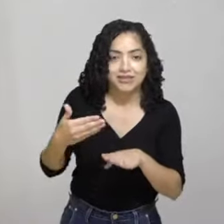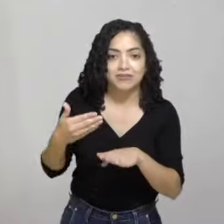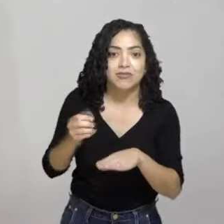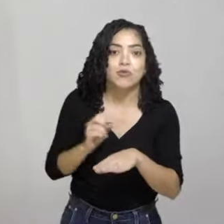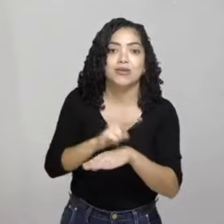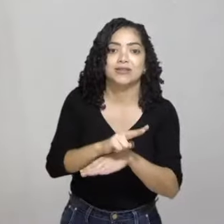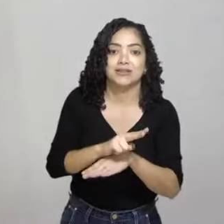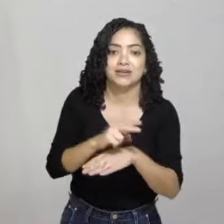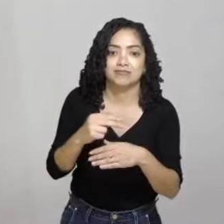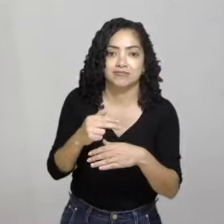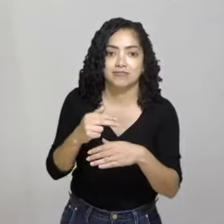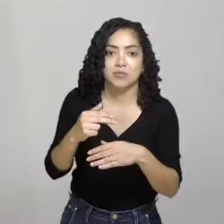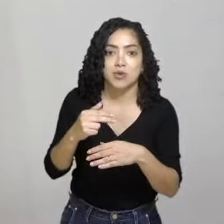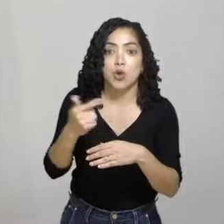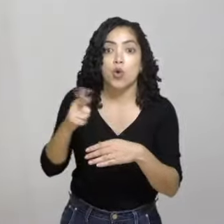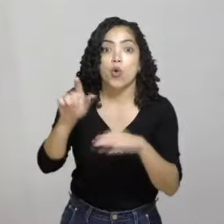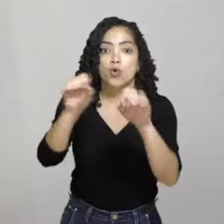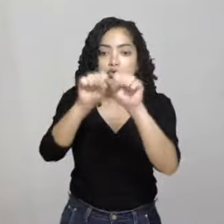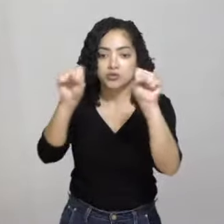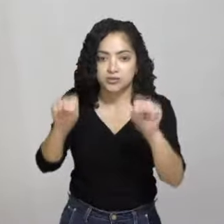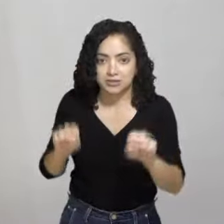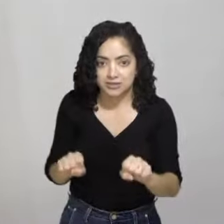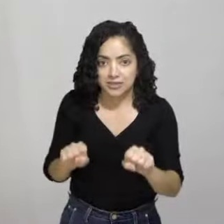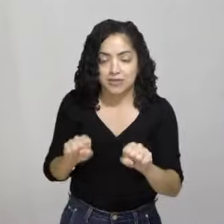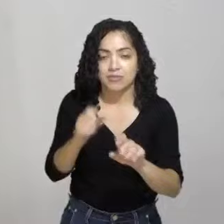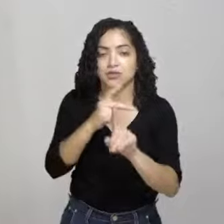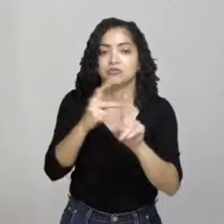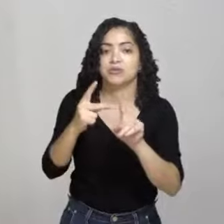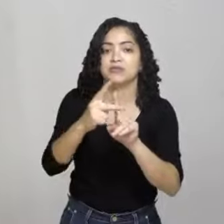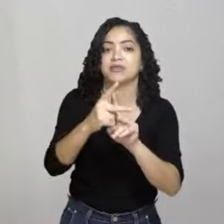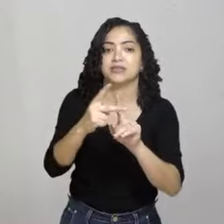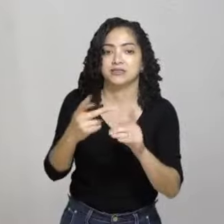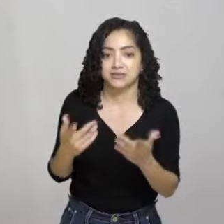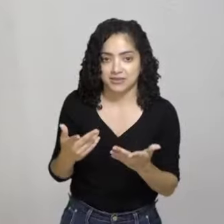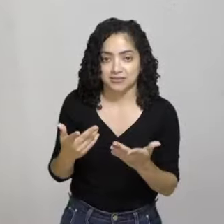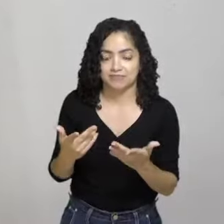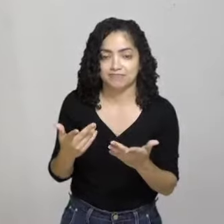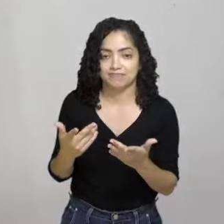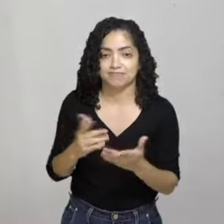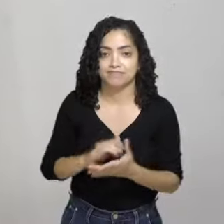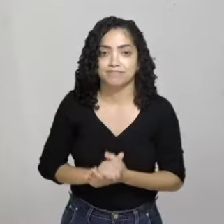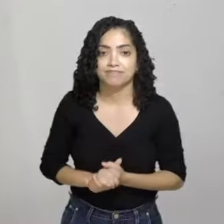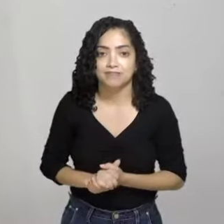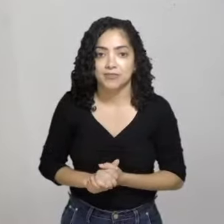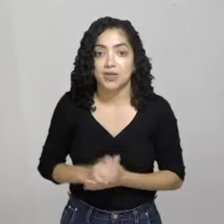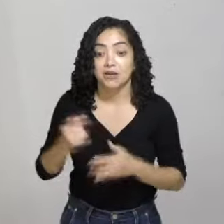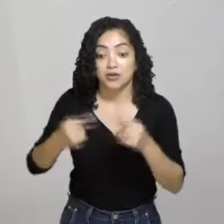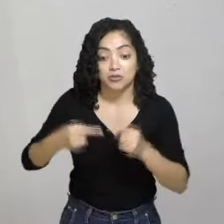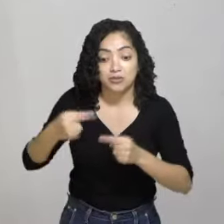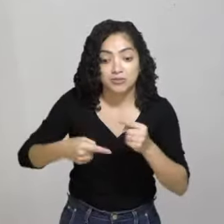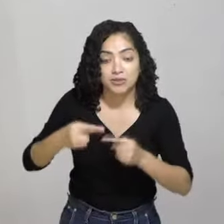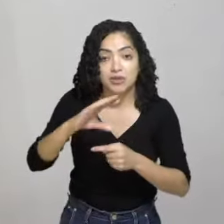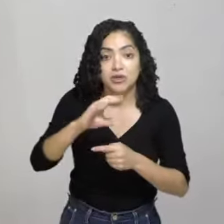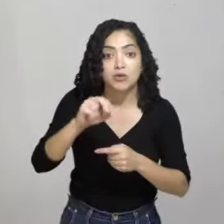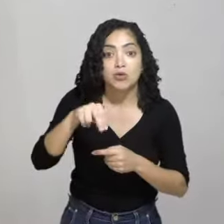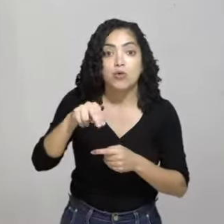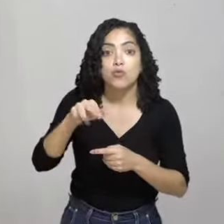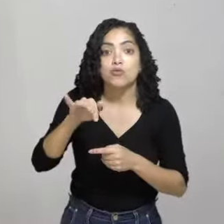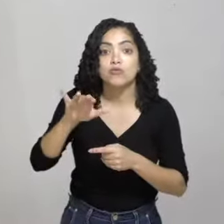construindo um outro sistema de previdência e colocando em questão aquilo que está sendo debatido, que é o confisco dos